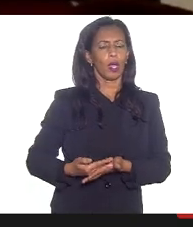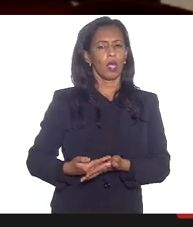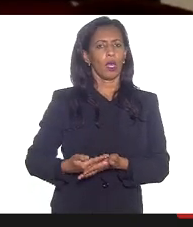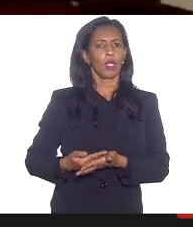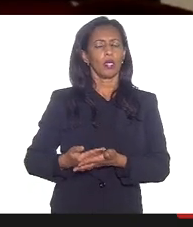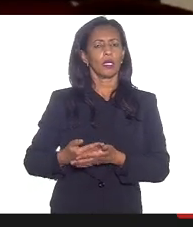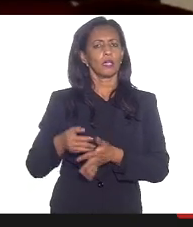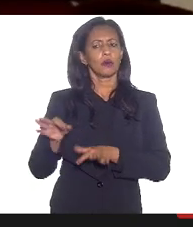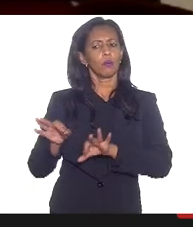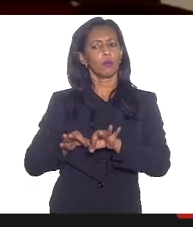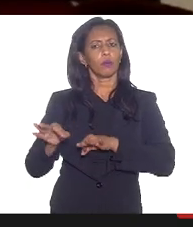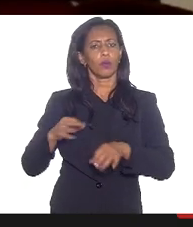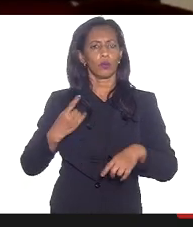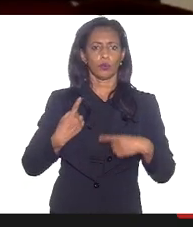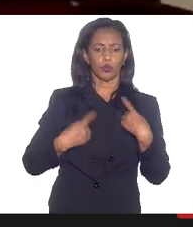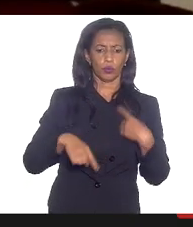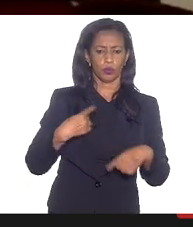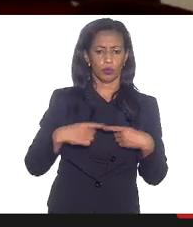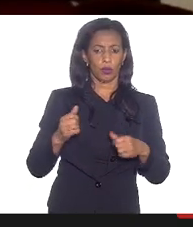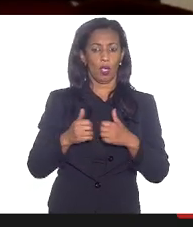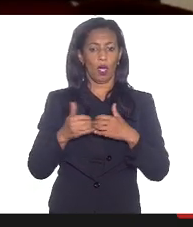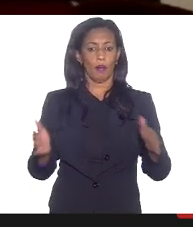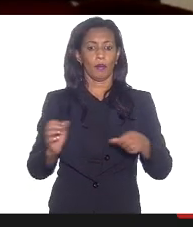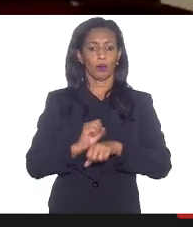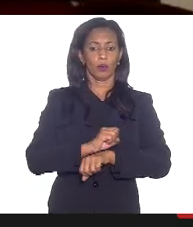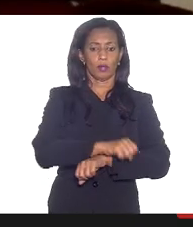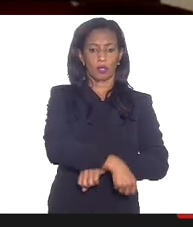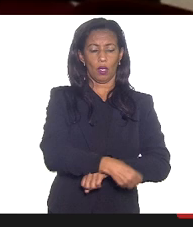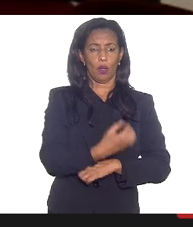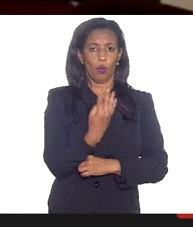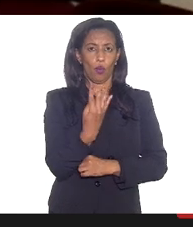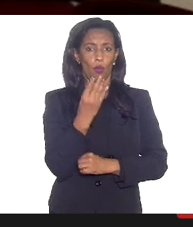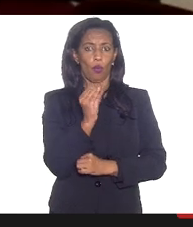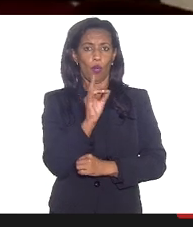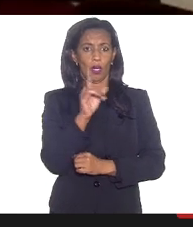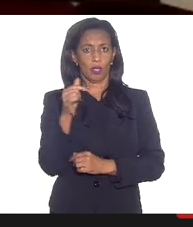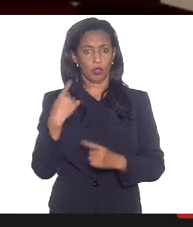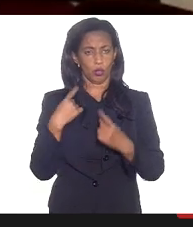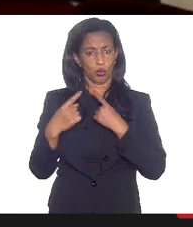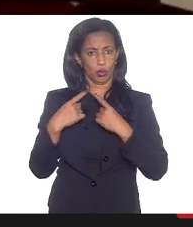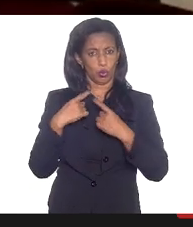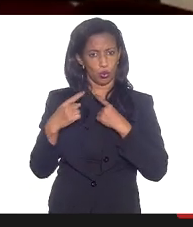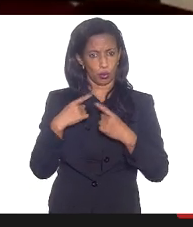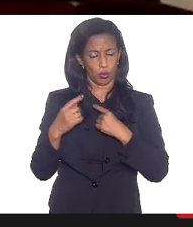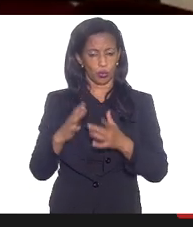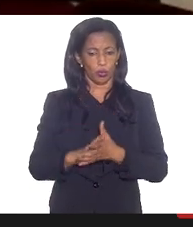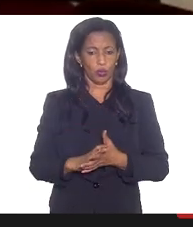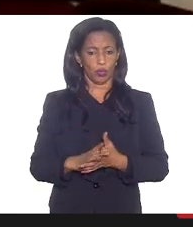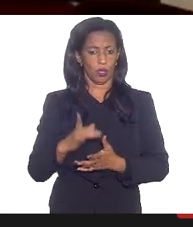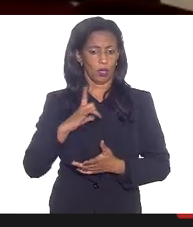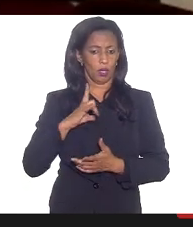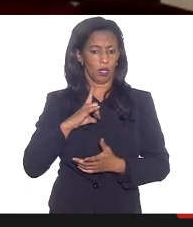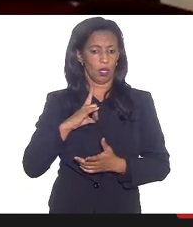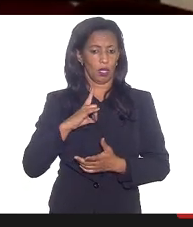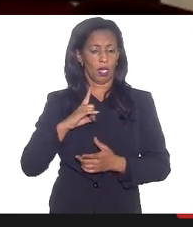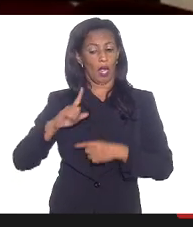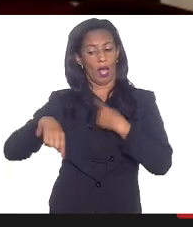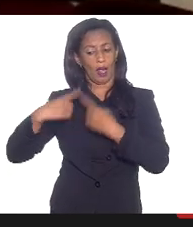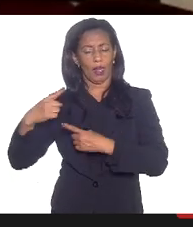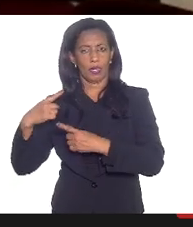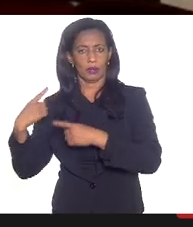discussão? A abertura do seminário no dia 5, 40 dias para estar discutindo, em que nós pegamos, além da